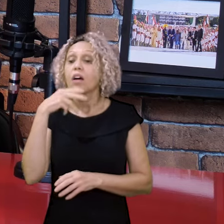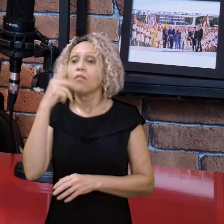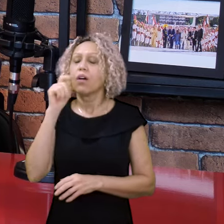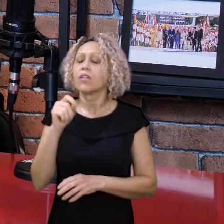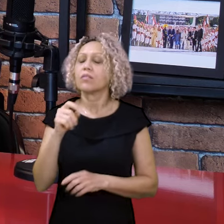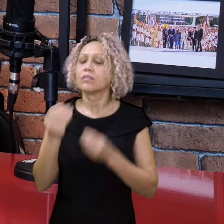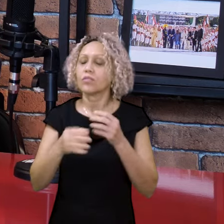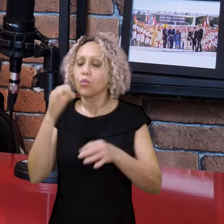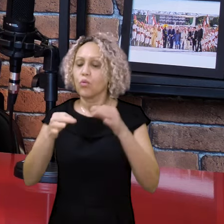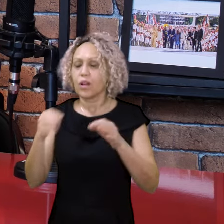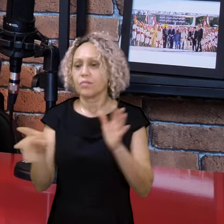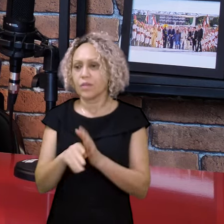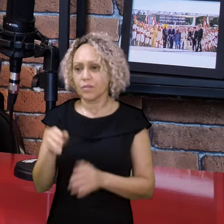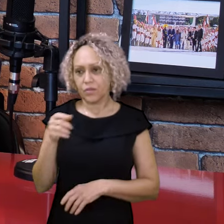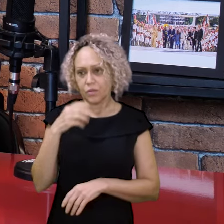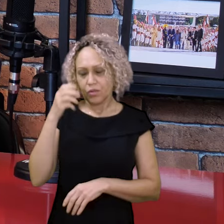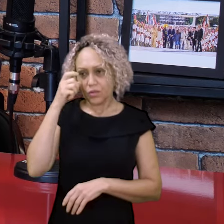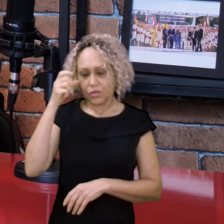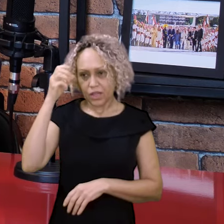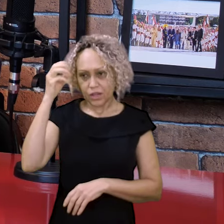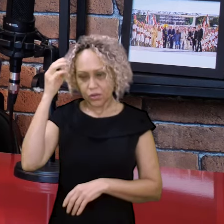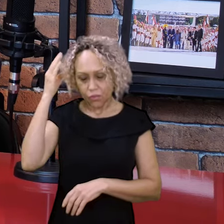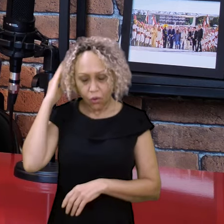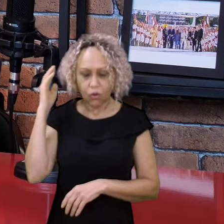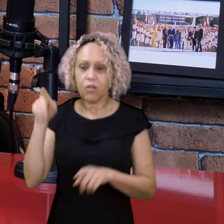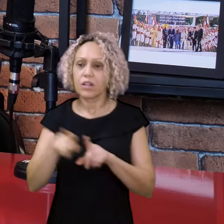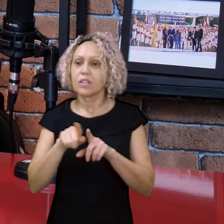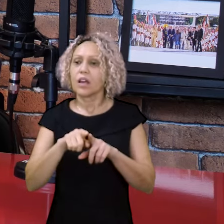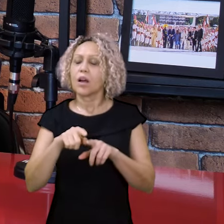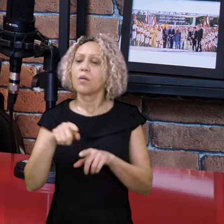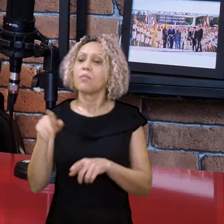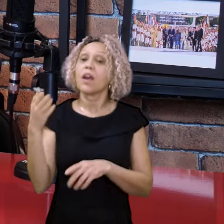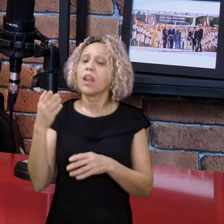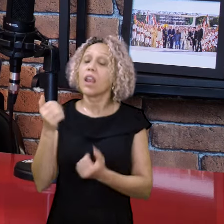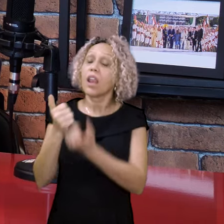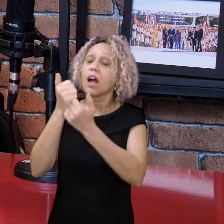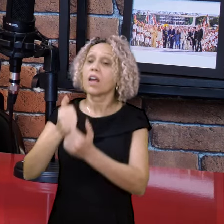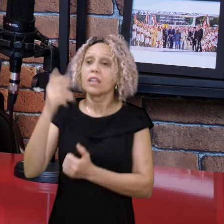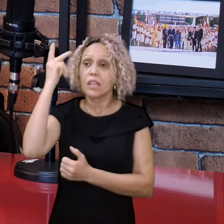julgamento de Sérgio Moro, analisado pelo TRE, os atos pró-Bolsonaro na Avenida Paulista,